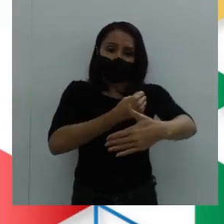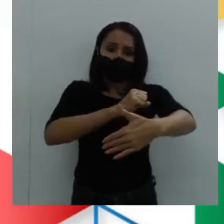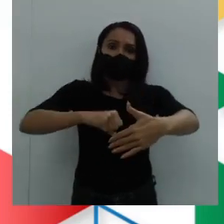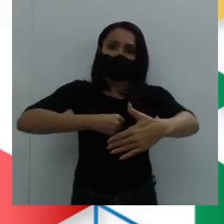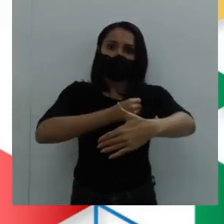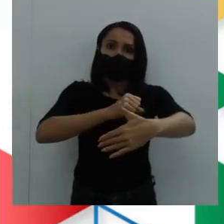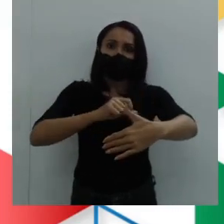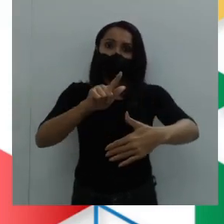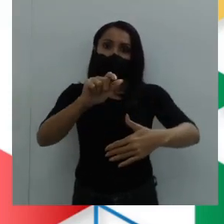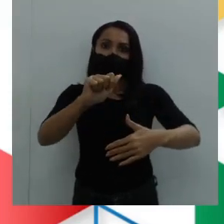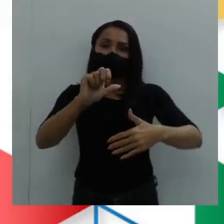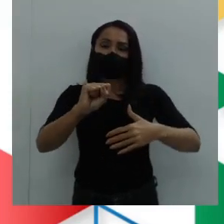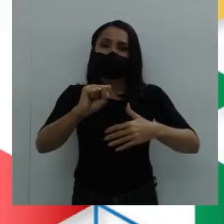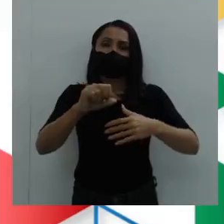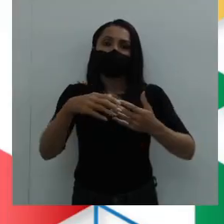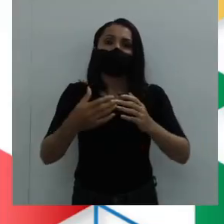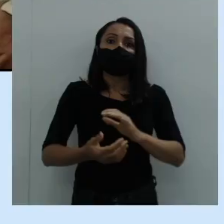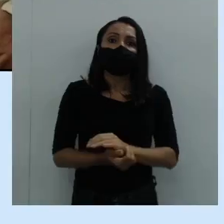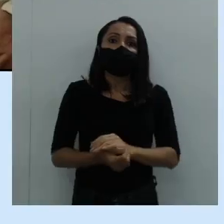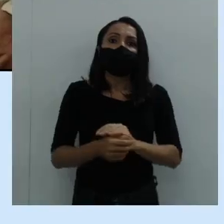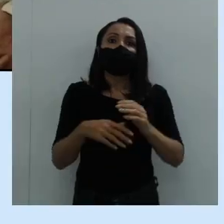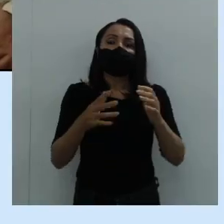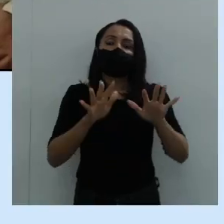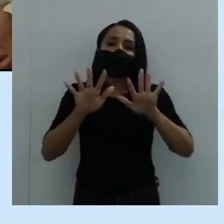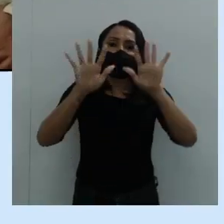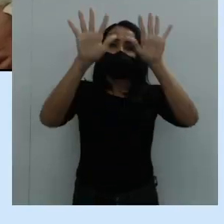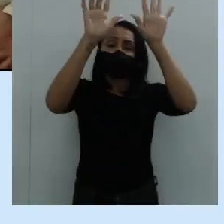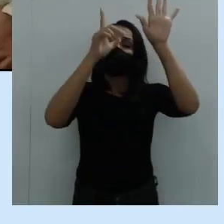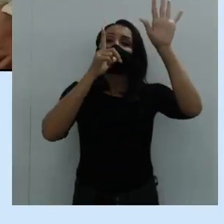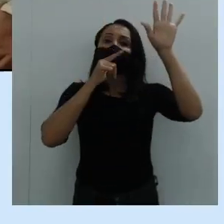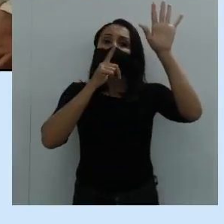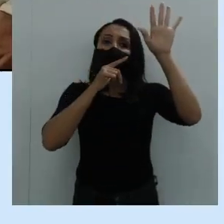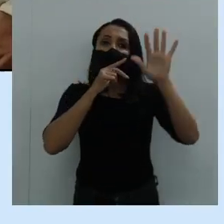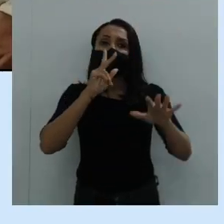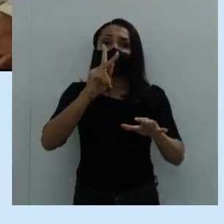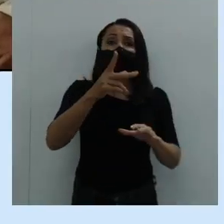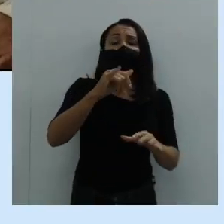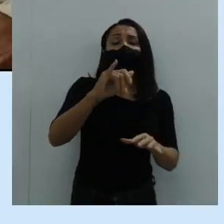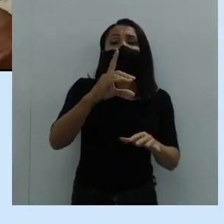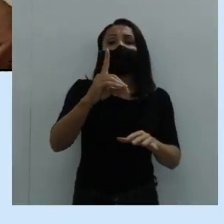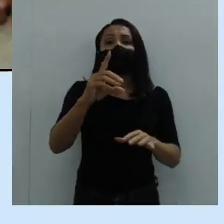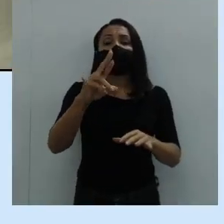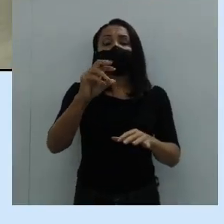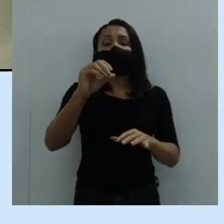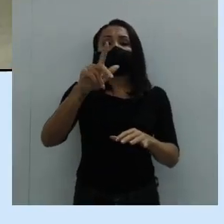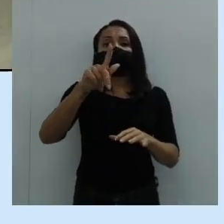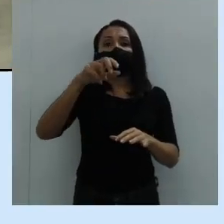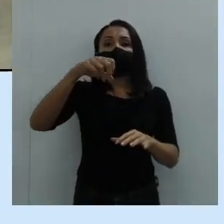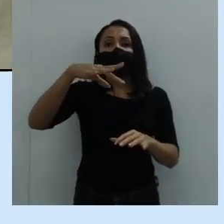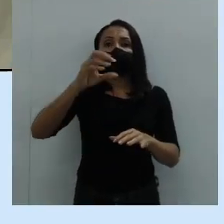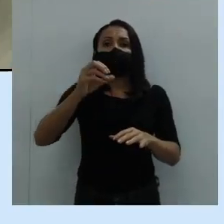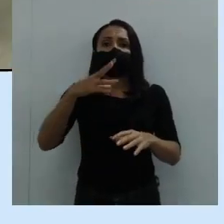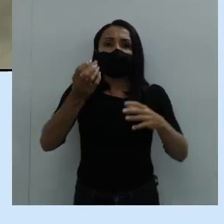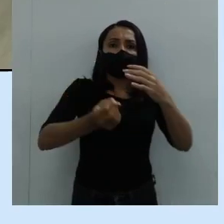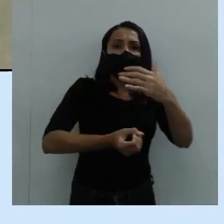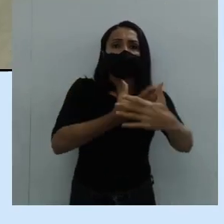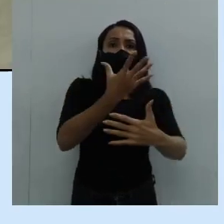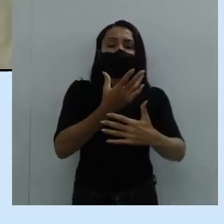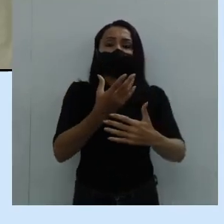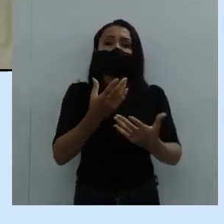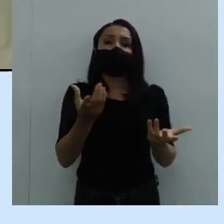é NH3, vapor de água e hidrogênio. E com o aparecimento dos seres